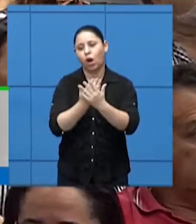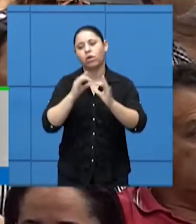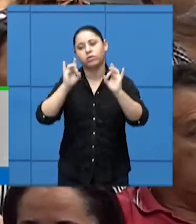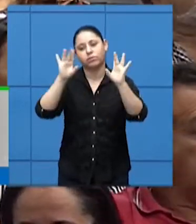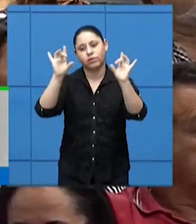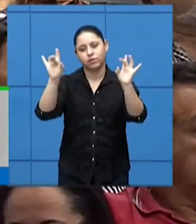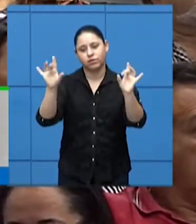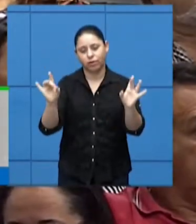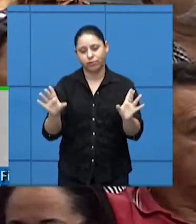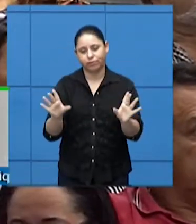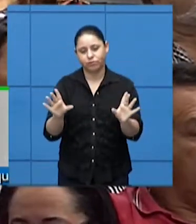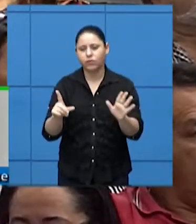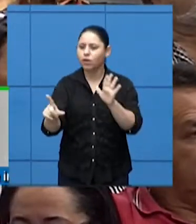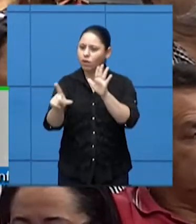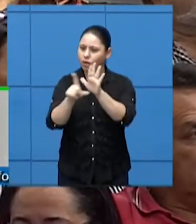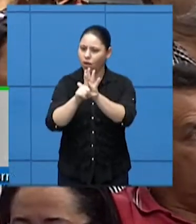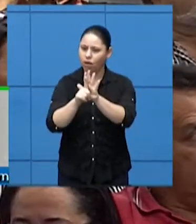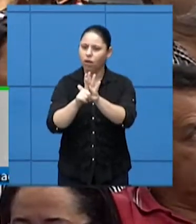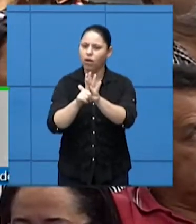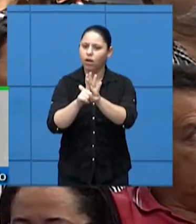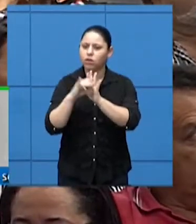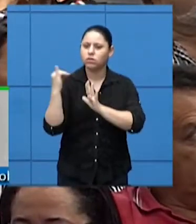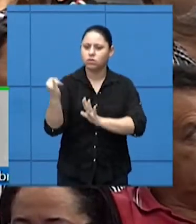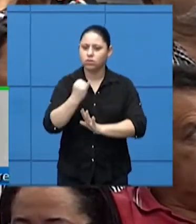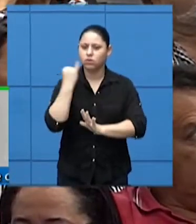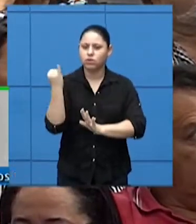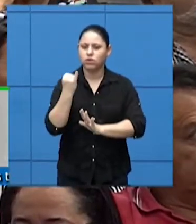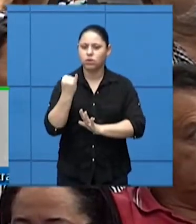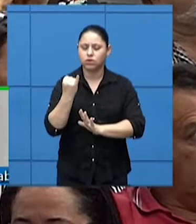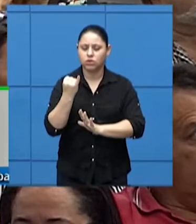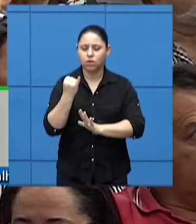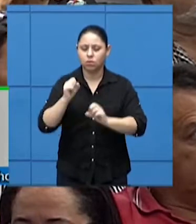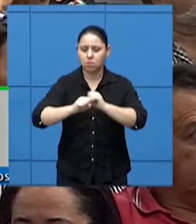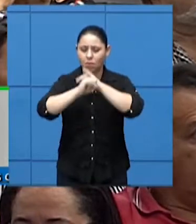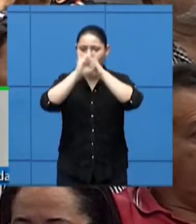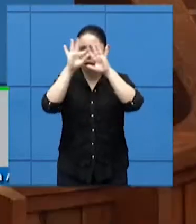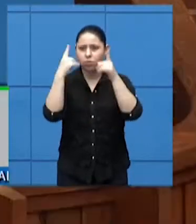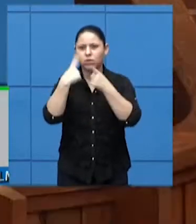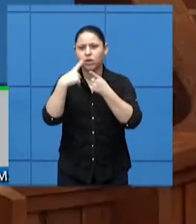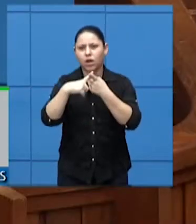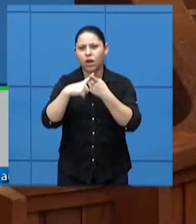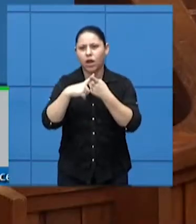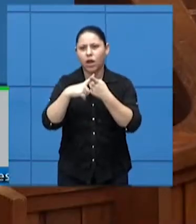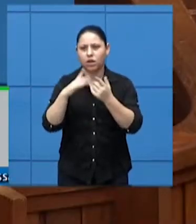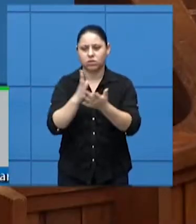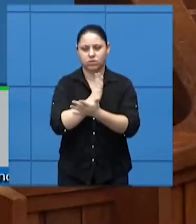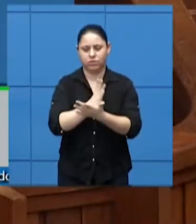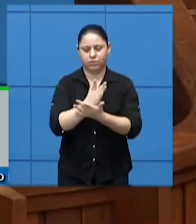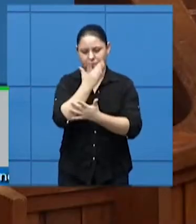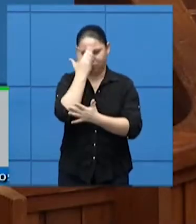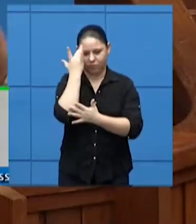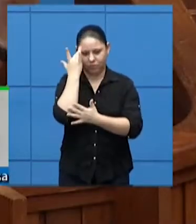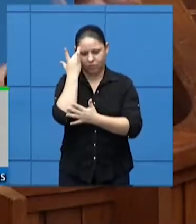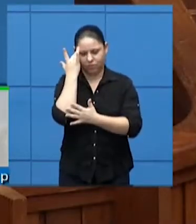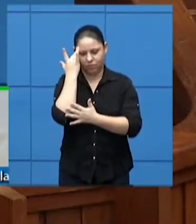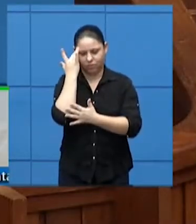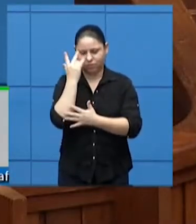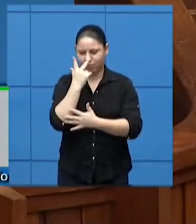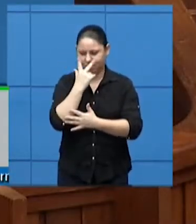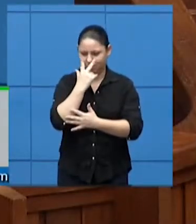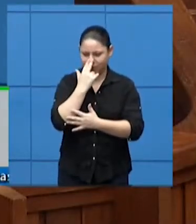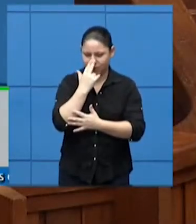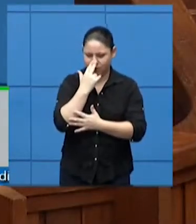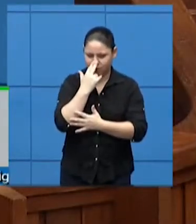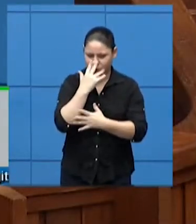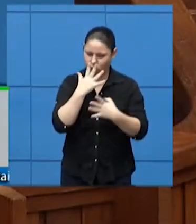especiais. E isso é lei, que é importante também a gente esclarecer, porque muitas vezes existe uma controvérsia